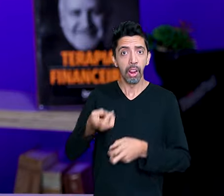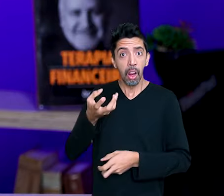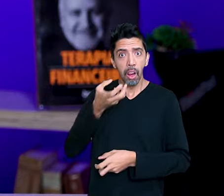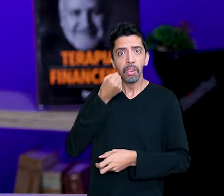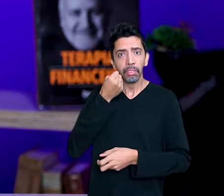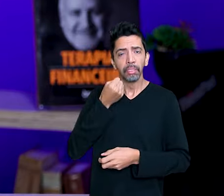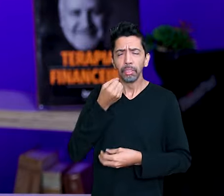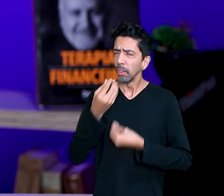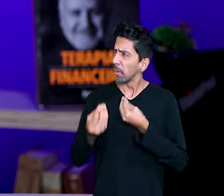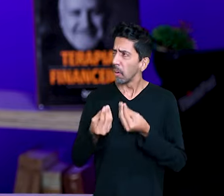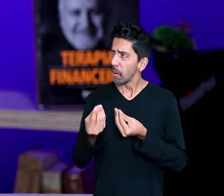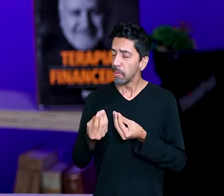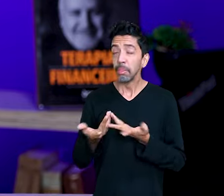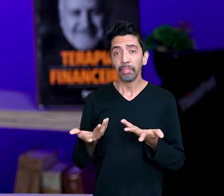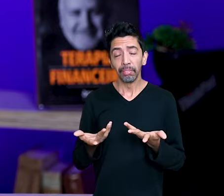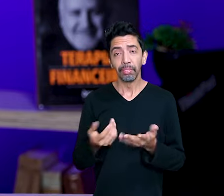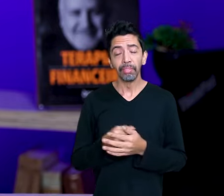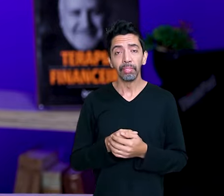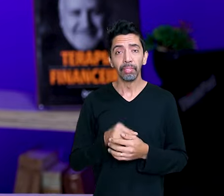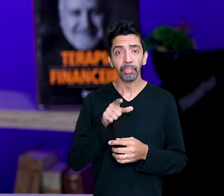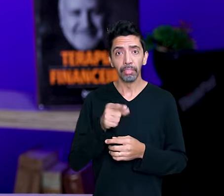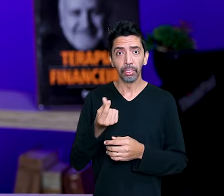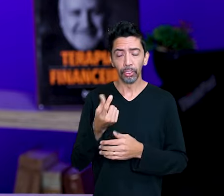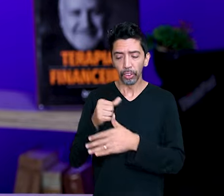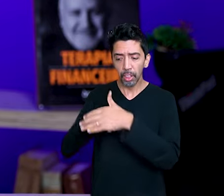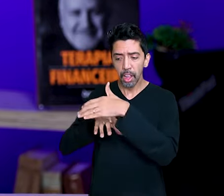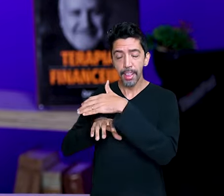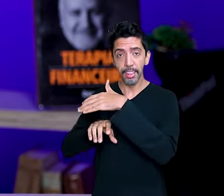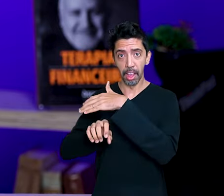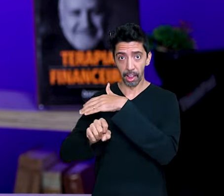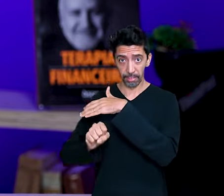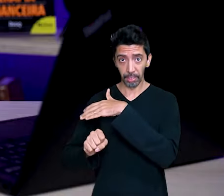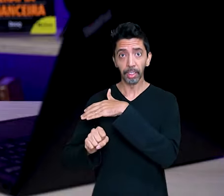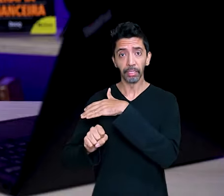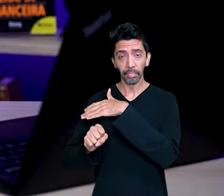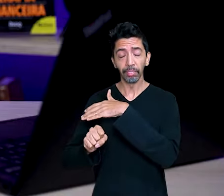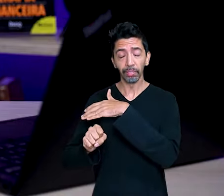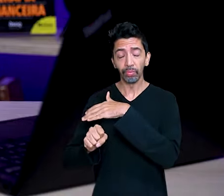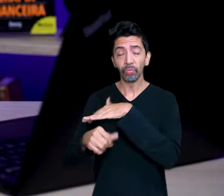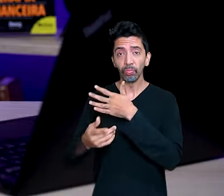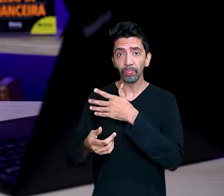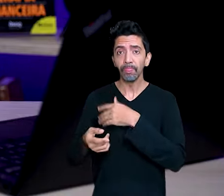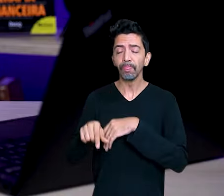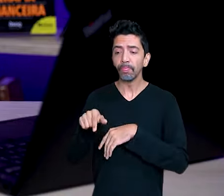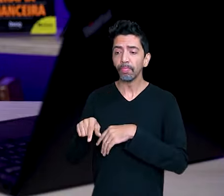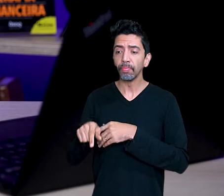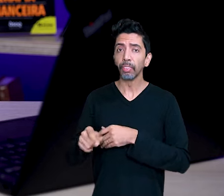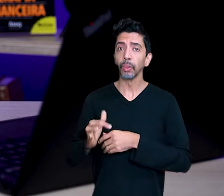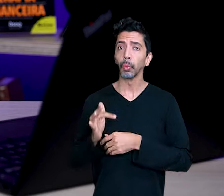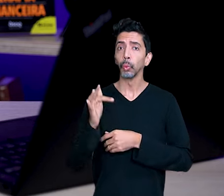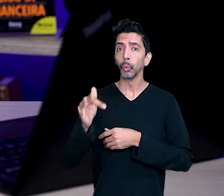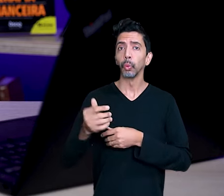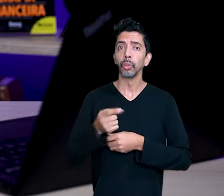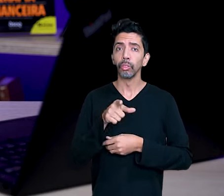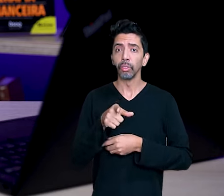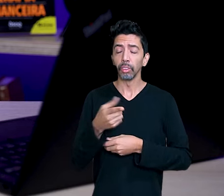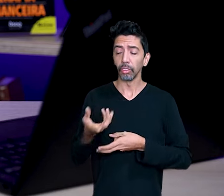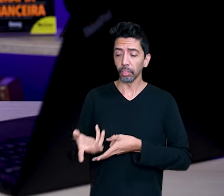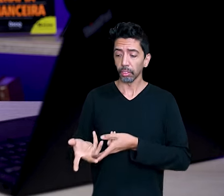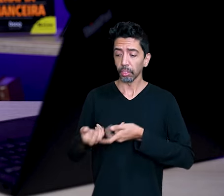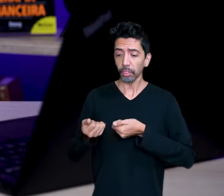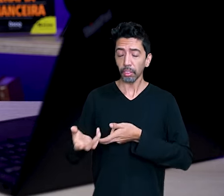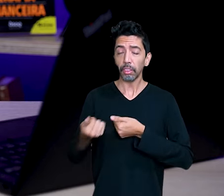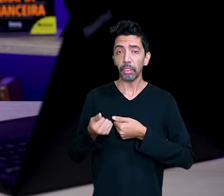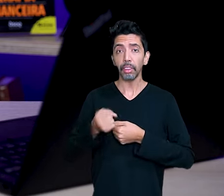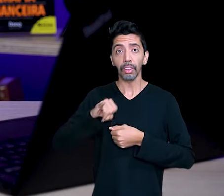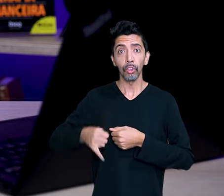assim? Construindo uma reserva financeira que vai me pagar juros, ou seja, vai